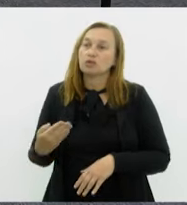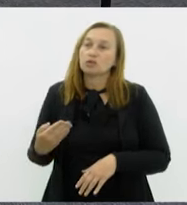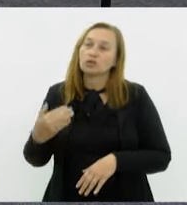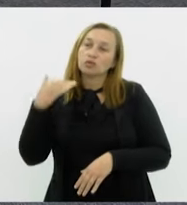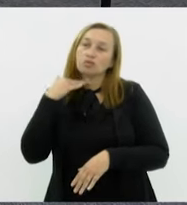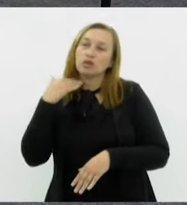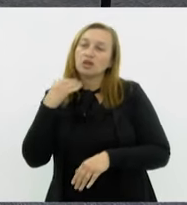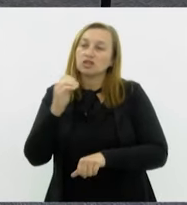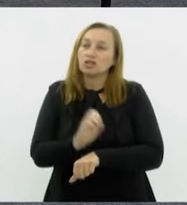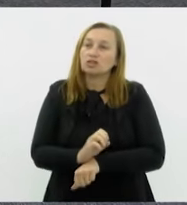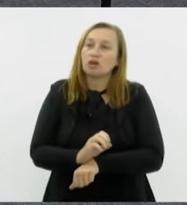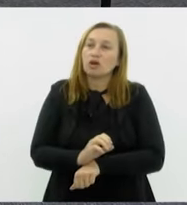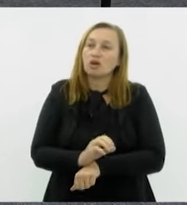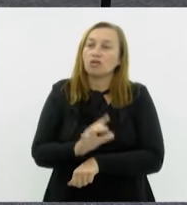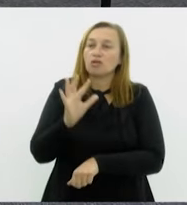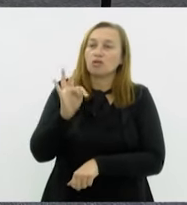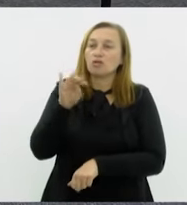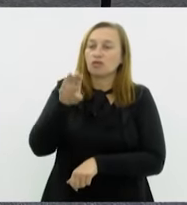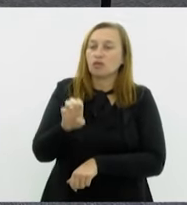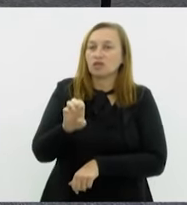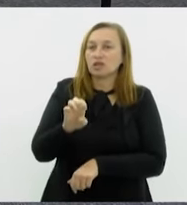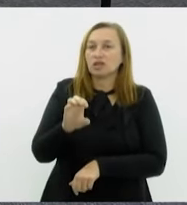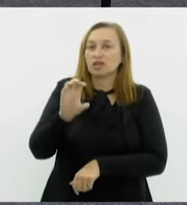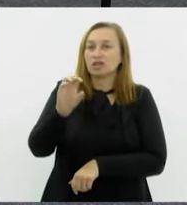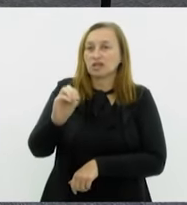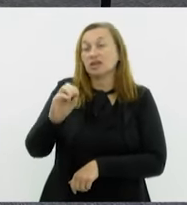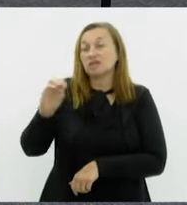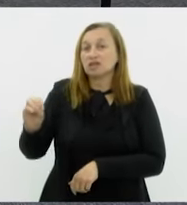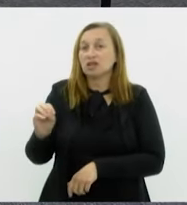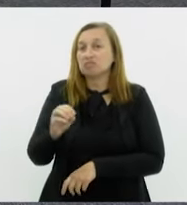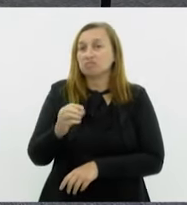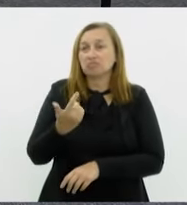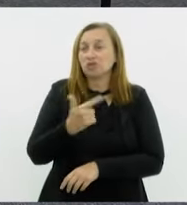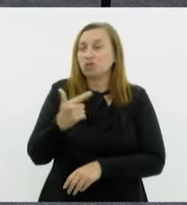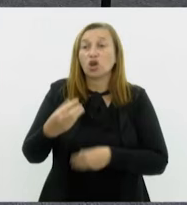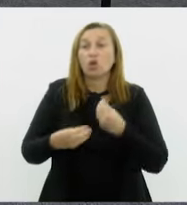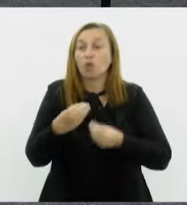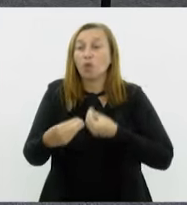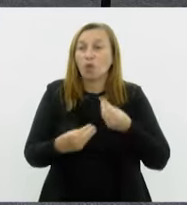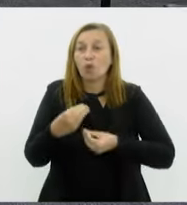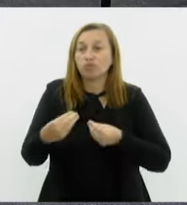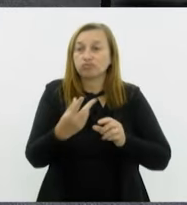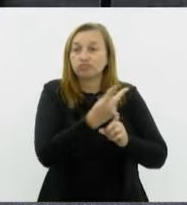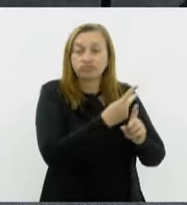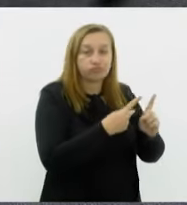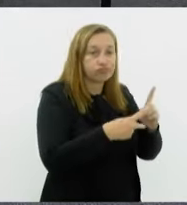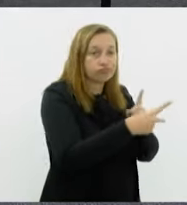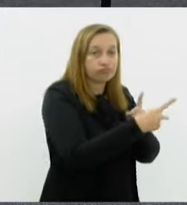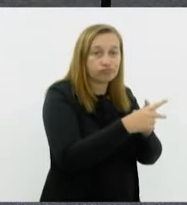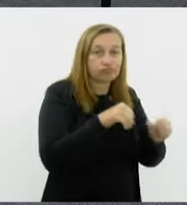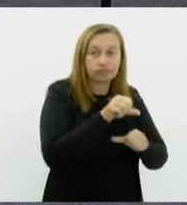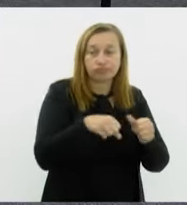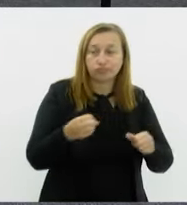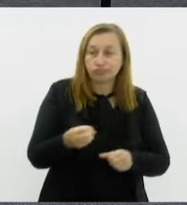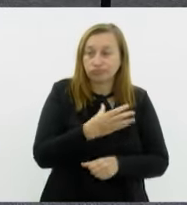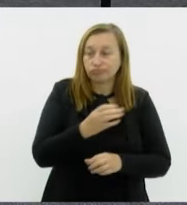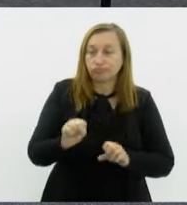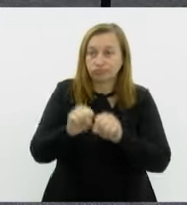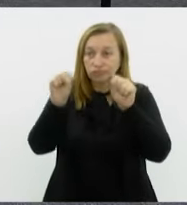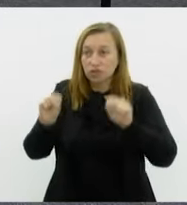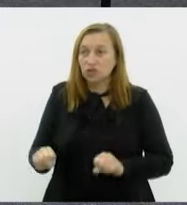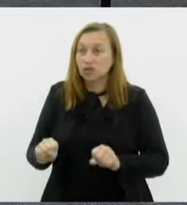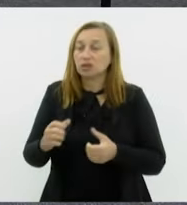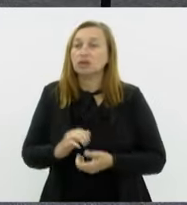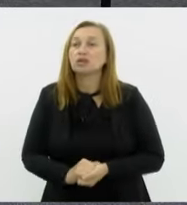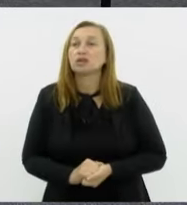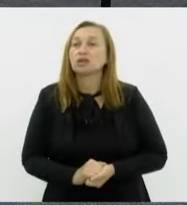isso não tem saída. Né? É assim que está a reforma da Previdência, foi nesses termos. E não adianta,